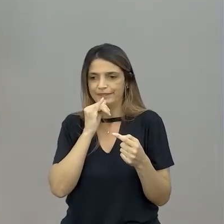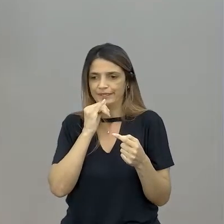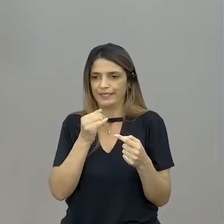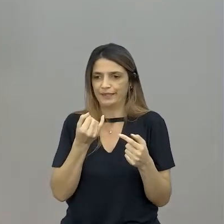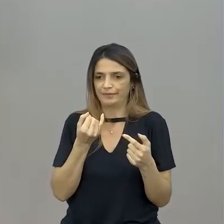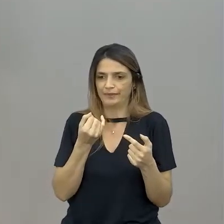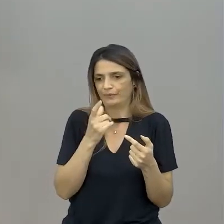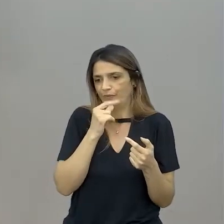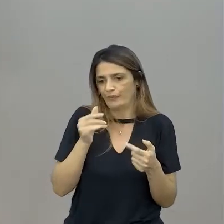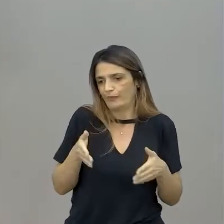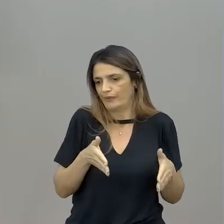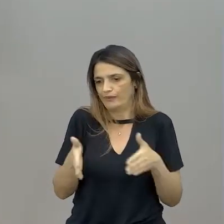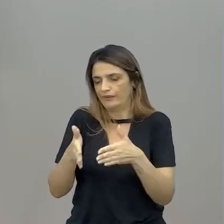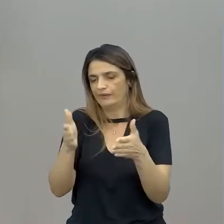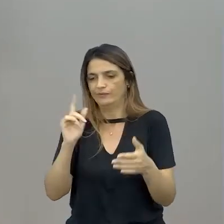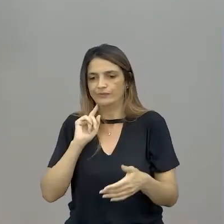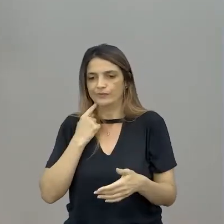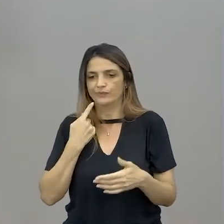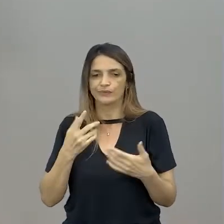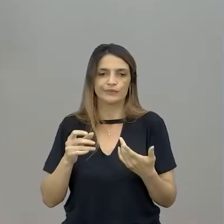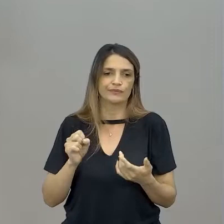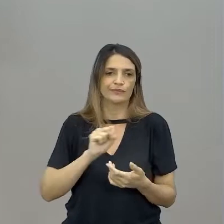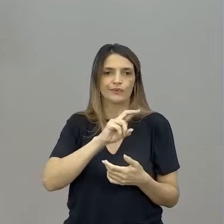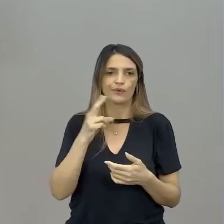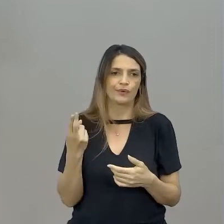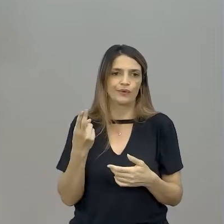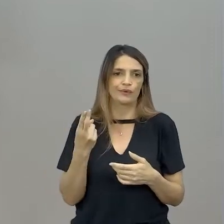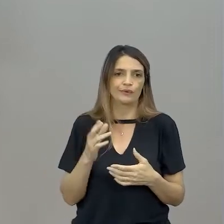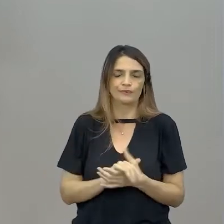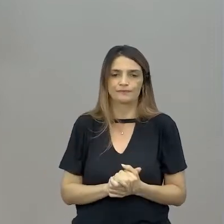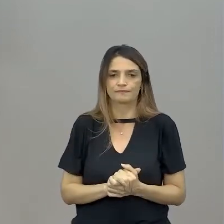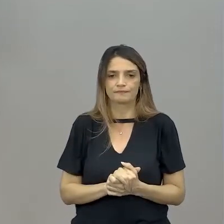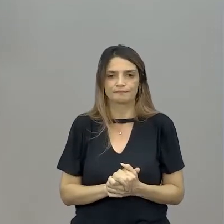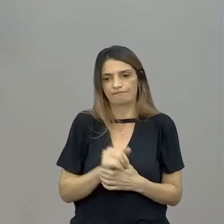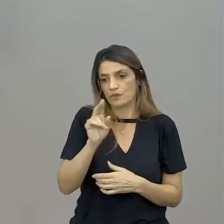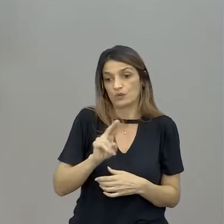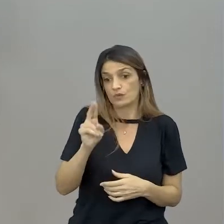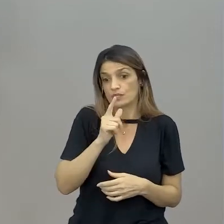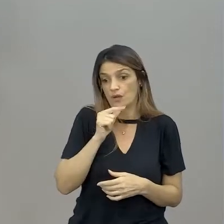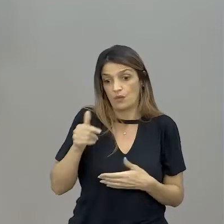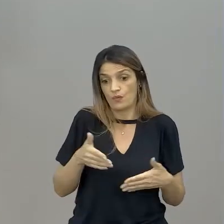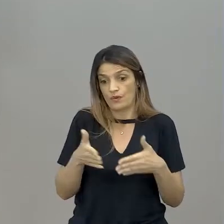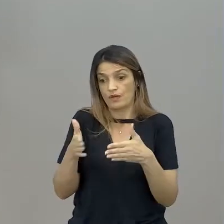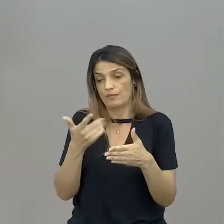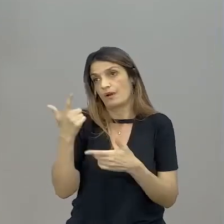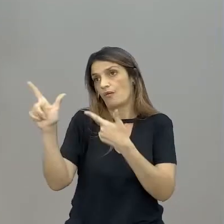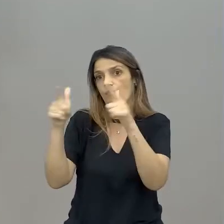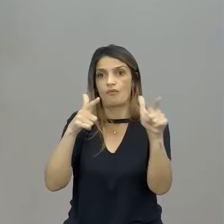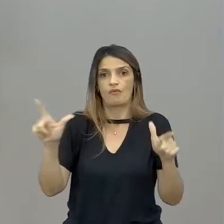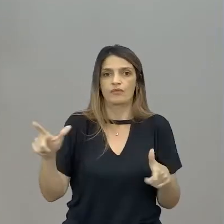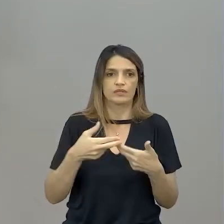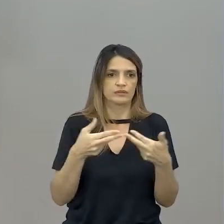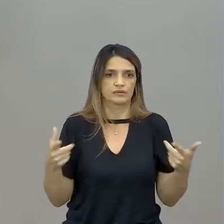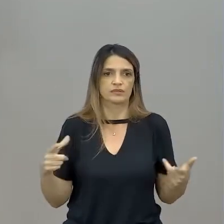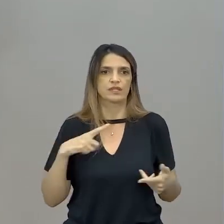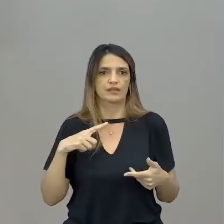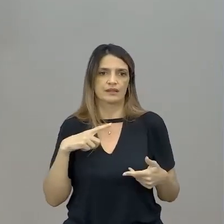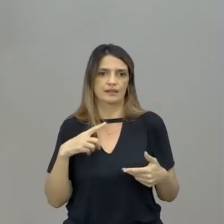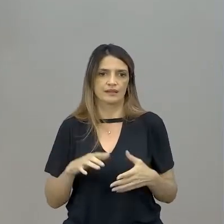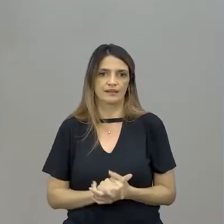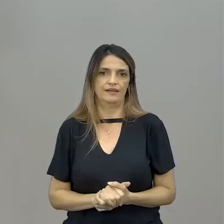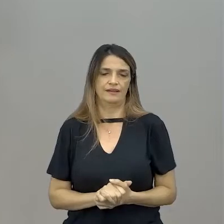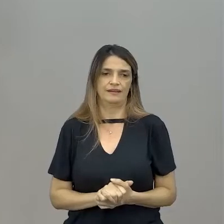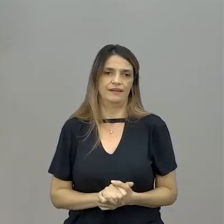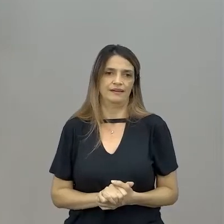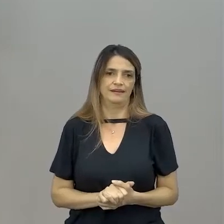córrego. Exatamente. Ou torná-lo produtivo. E aí são exemplos. É lógico que nós temos na rede, nós vemos aqui um exemplo de um